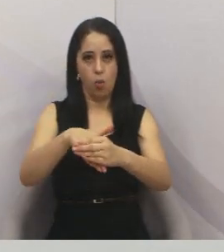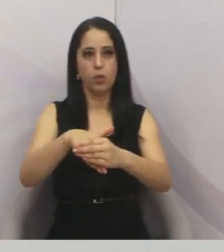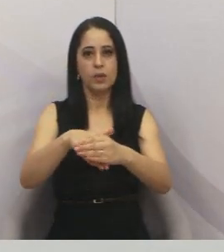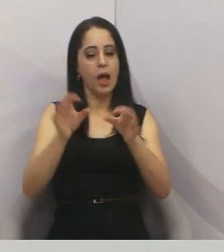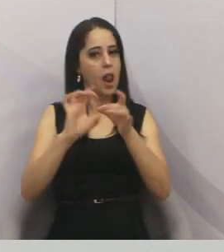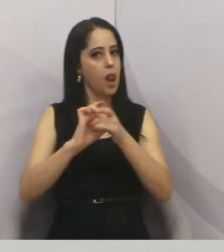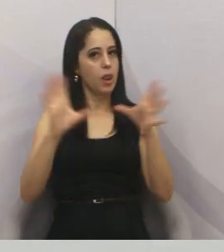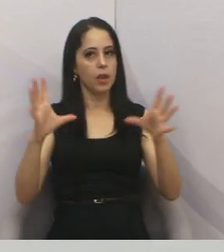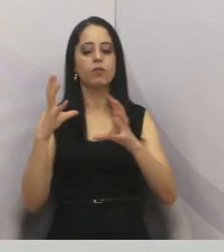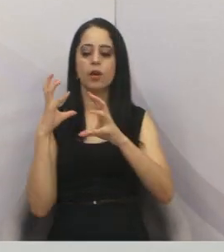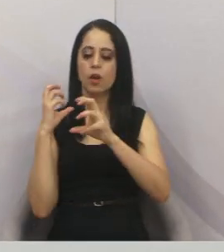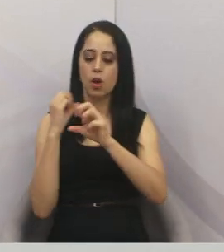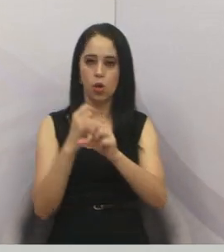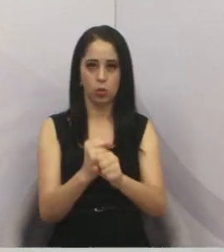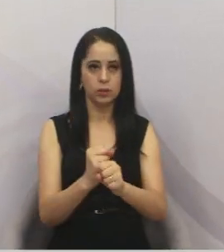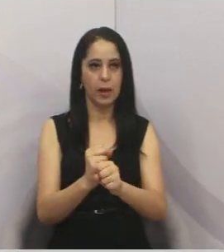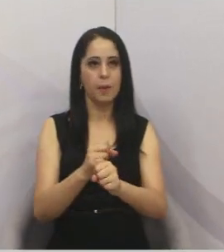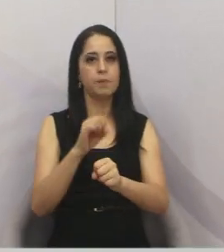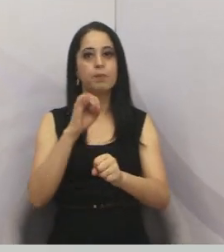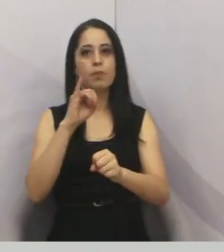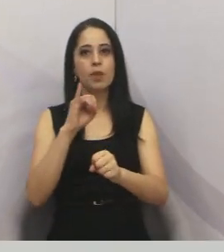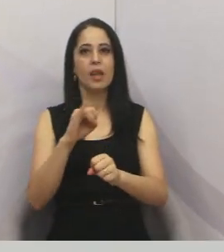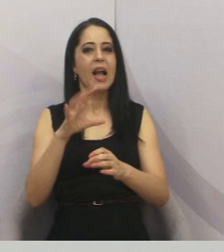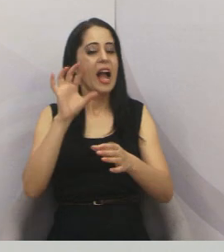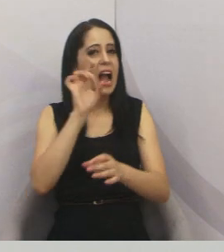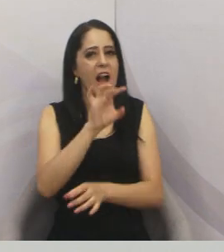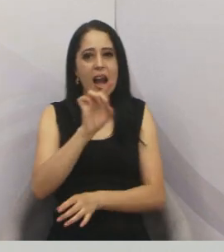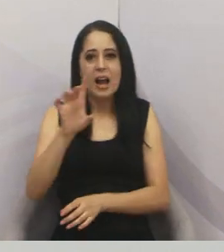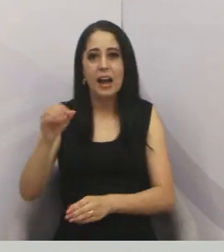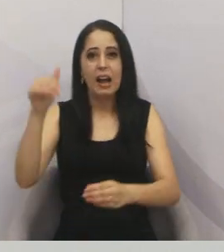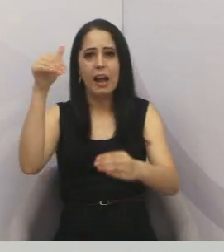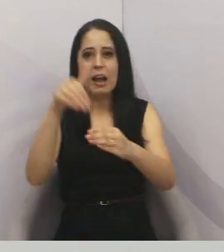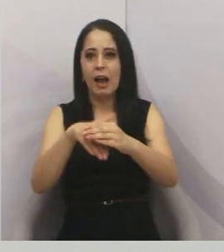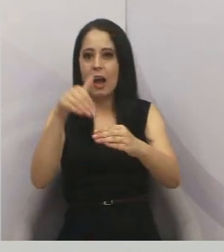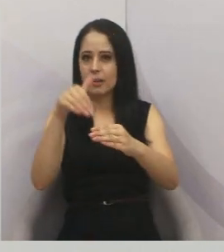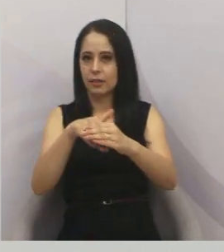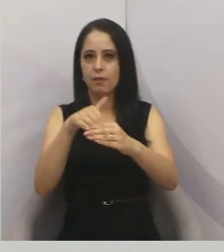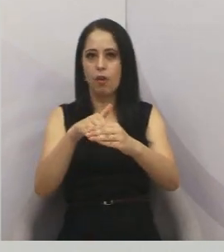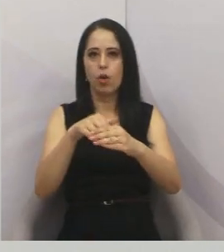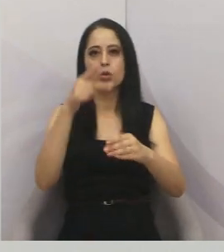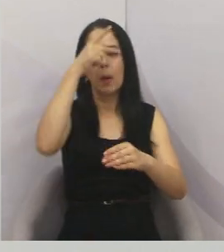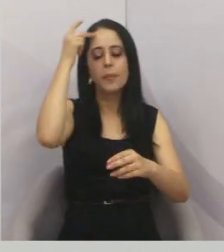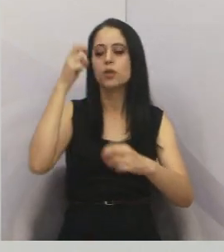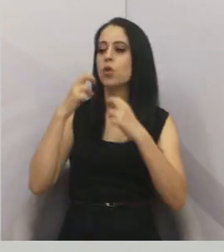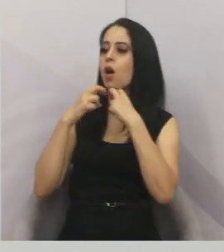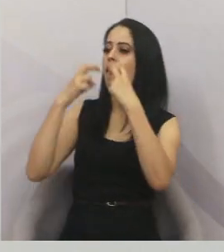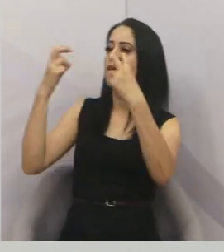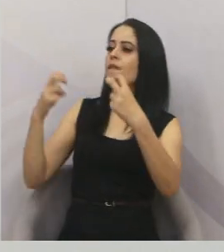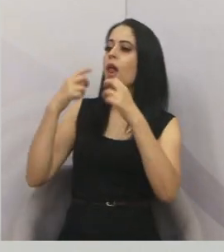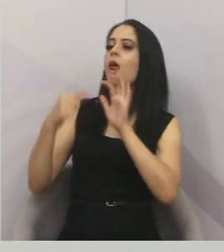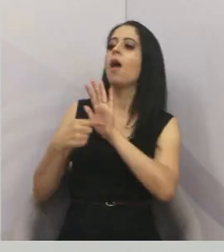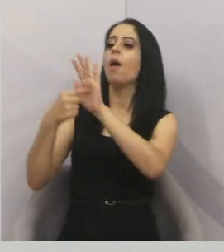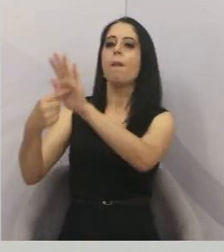Cada voto retirado será lido em voz alta para 1 membro da mesa de apuração e